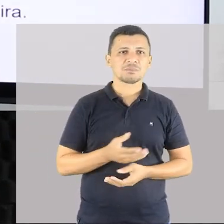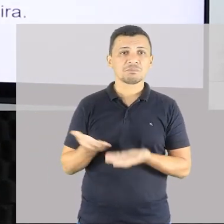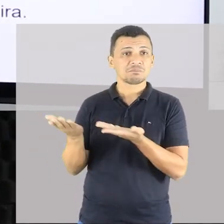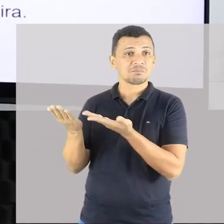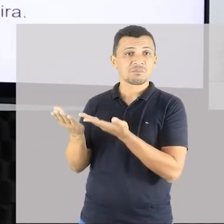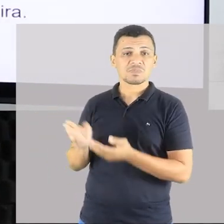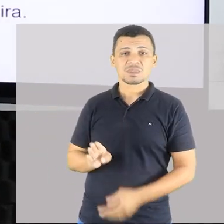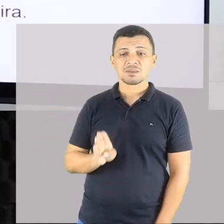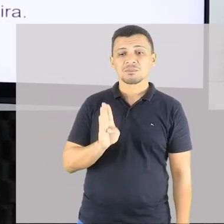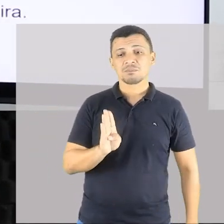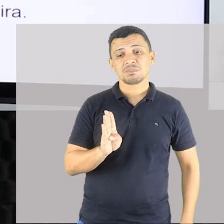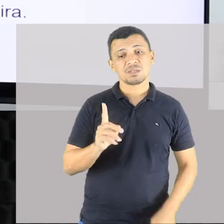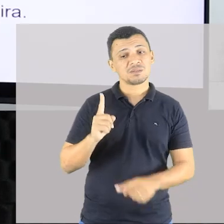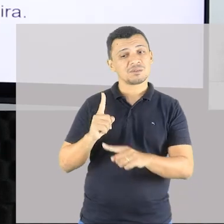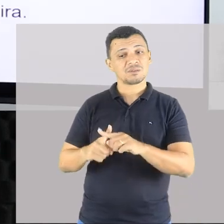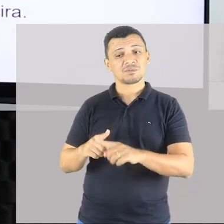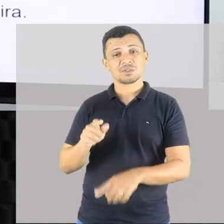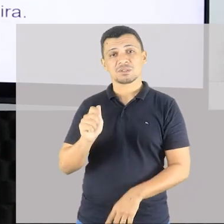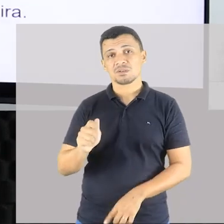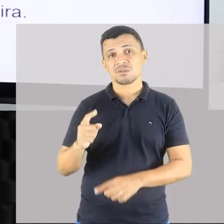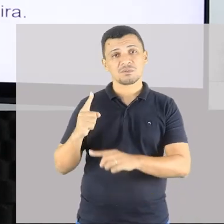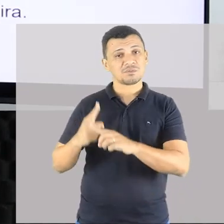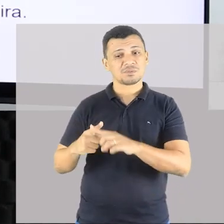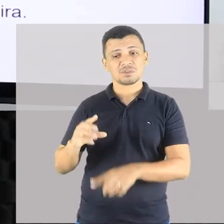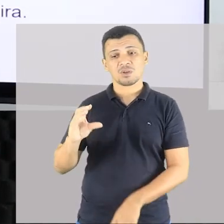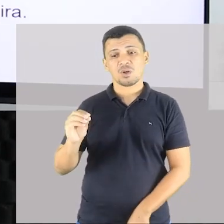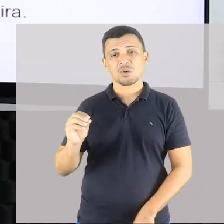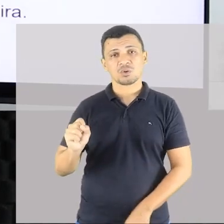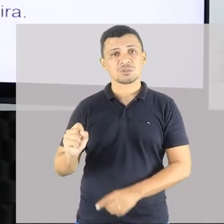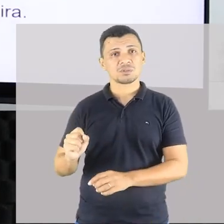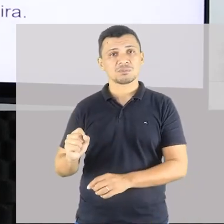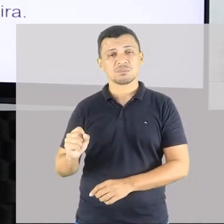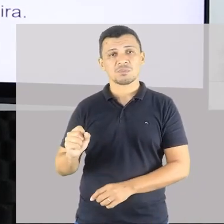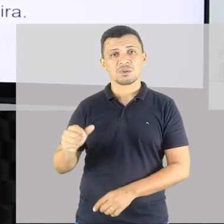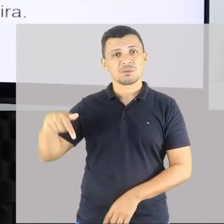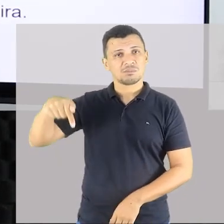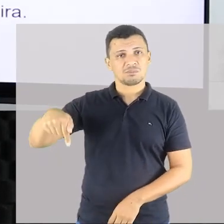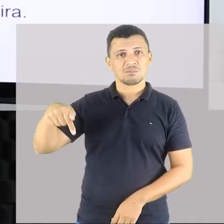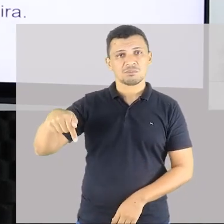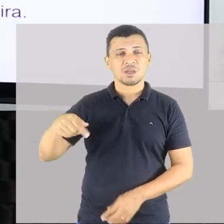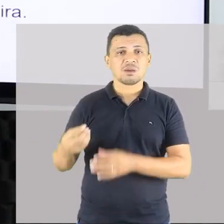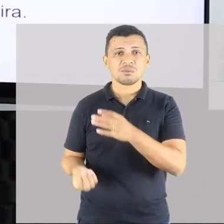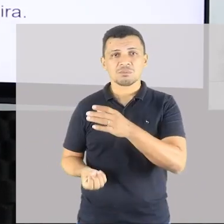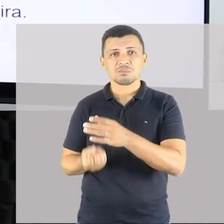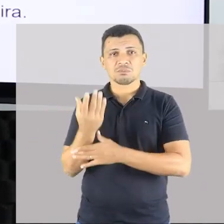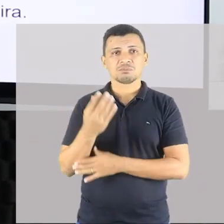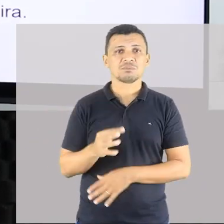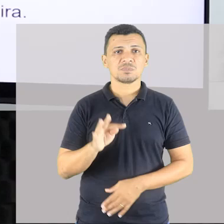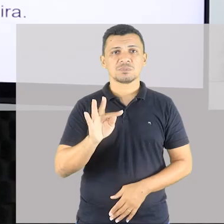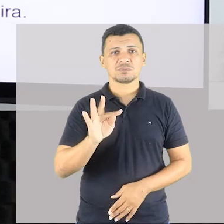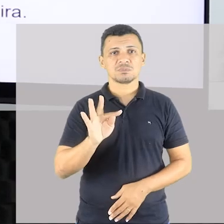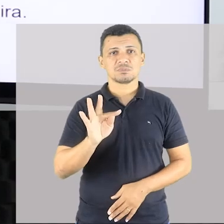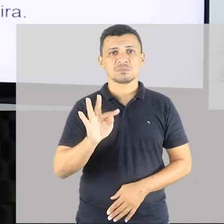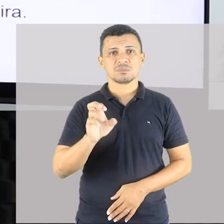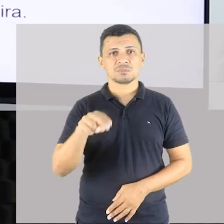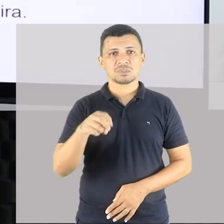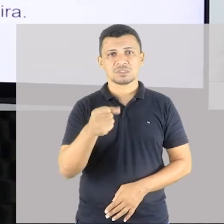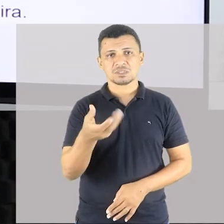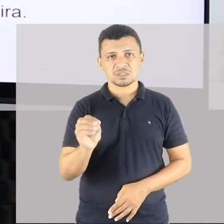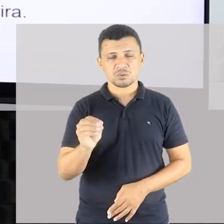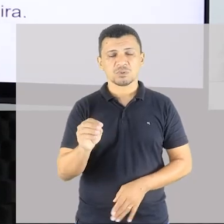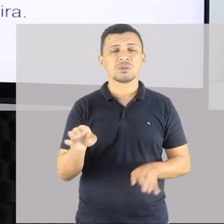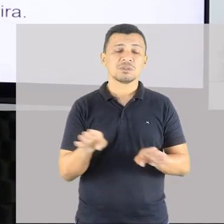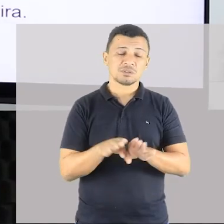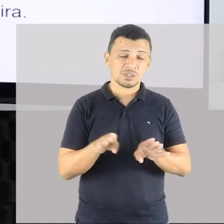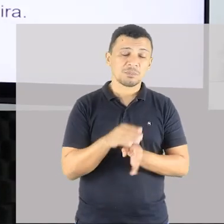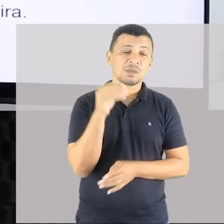ó. Então, se eu variar o campo, se eu deixar o campo mais forte, aparece a tensão. Se eu deixar o campo mais fraco também, vai